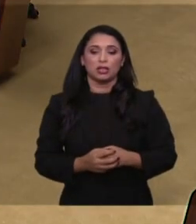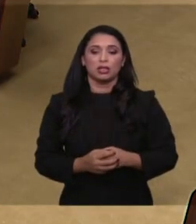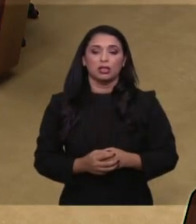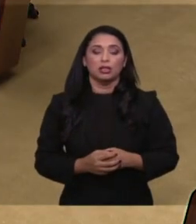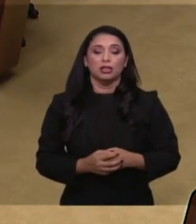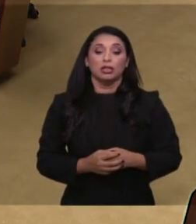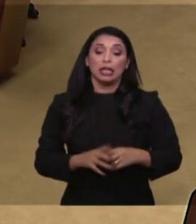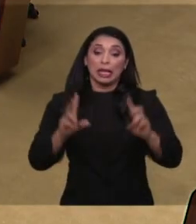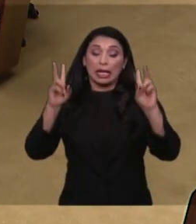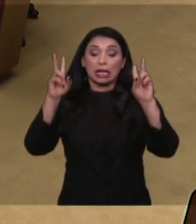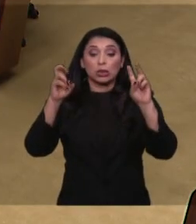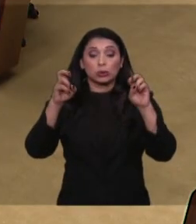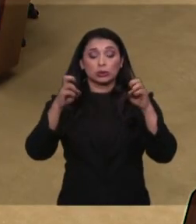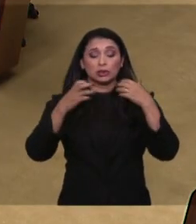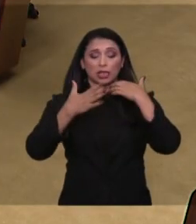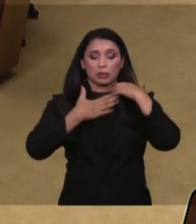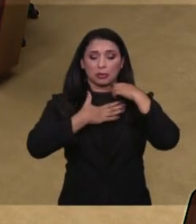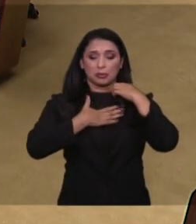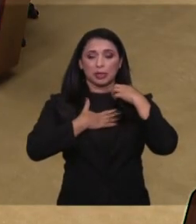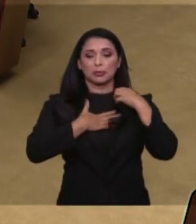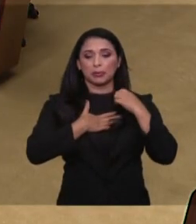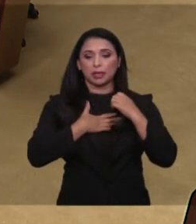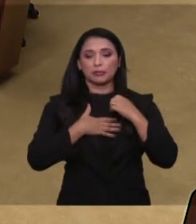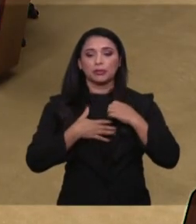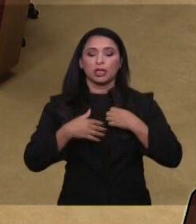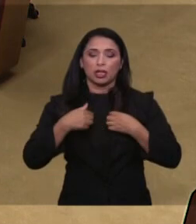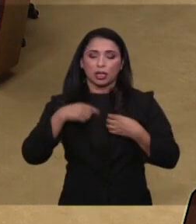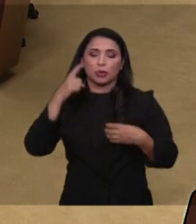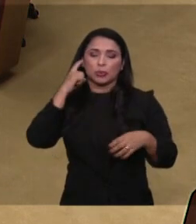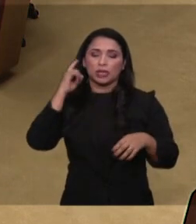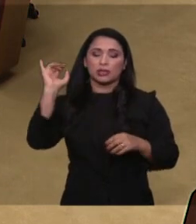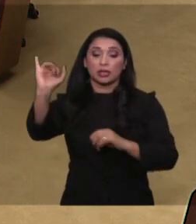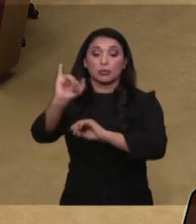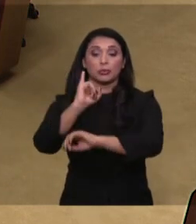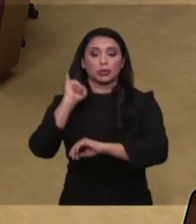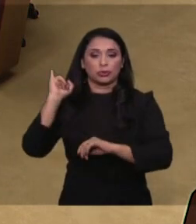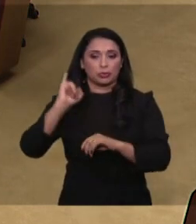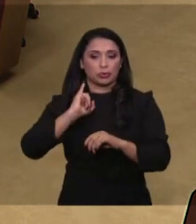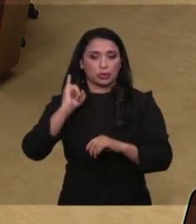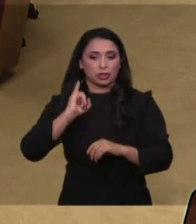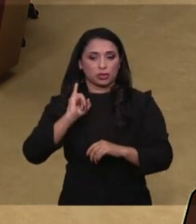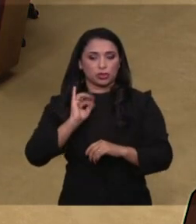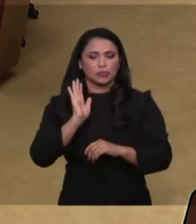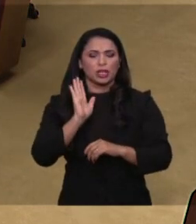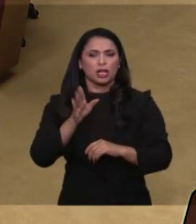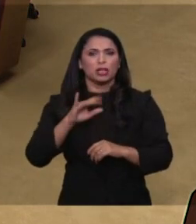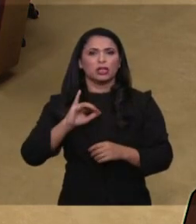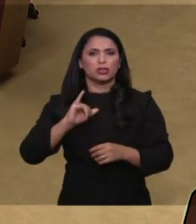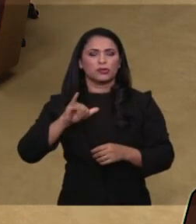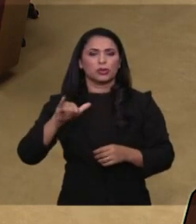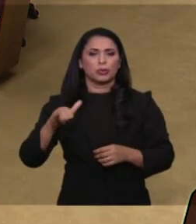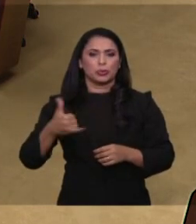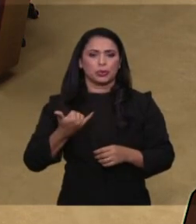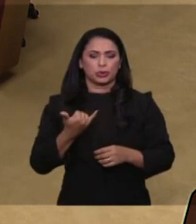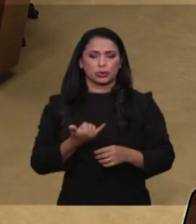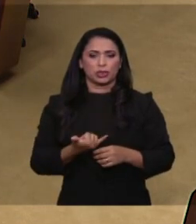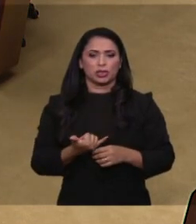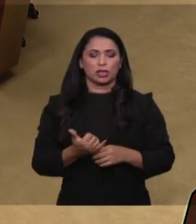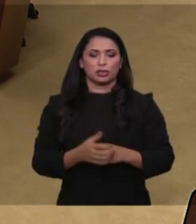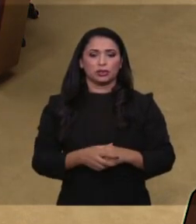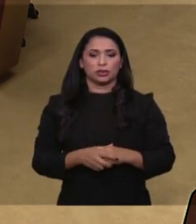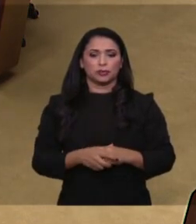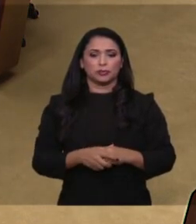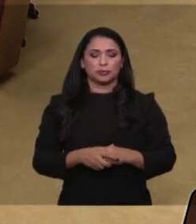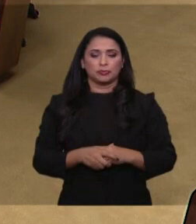muito, muito importante. Eu tive a oportunidade de,